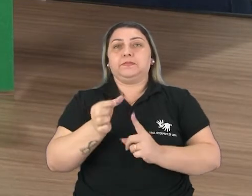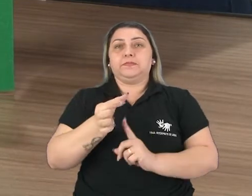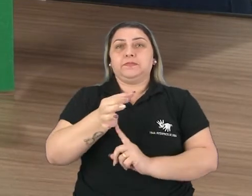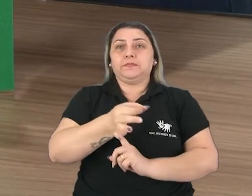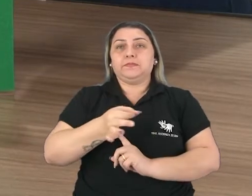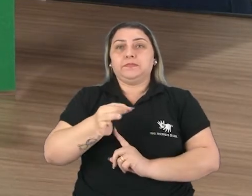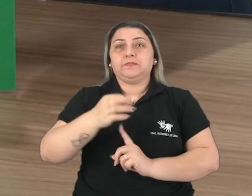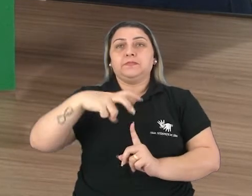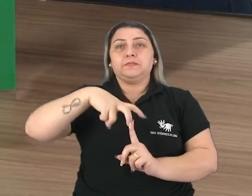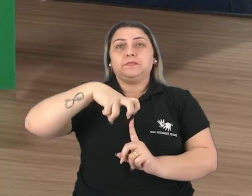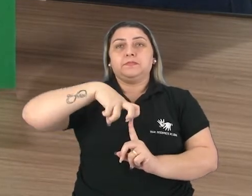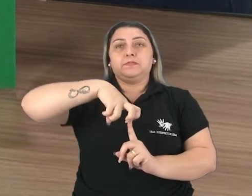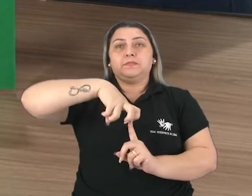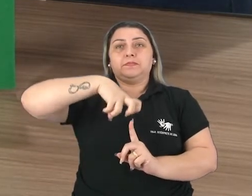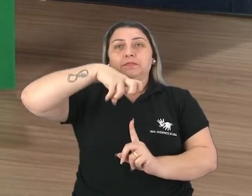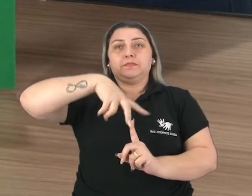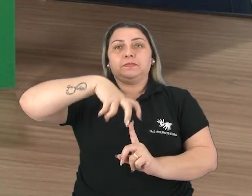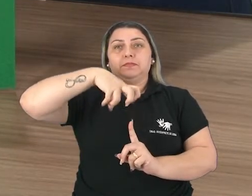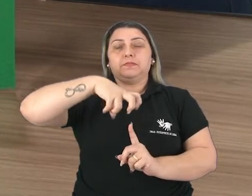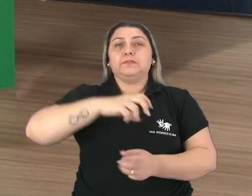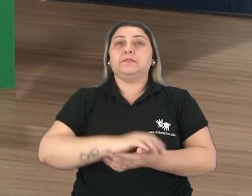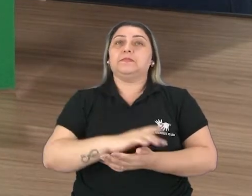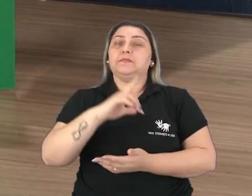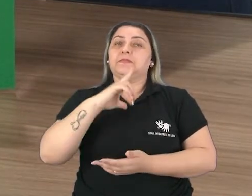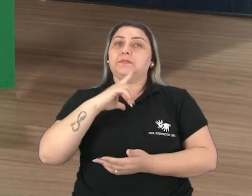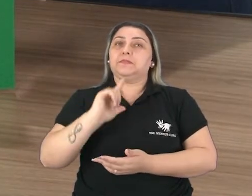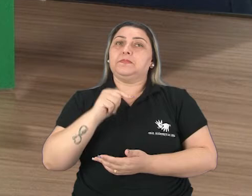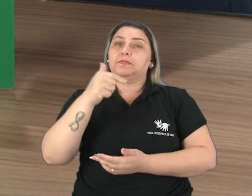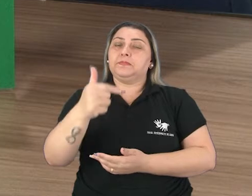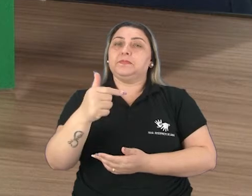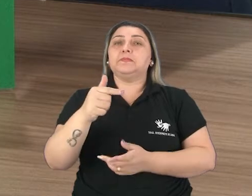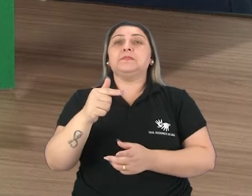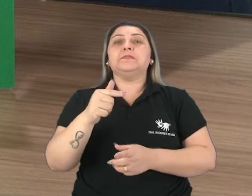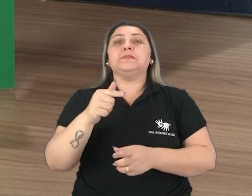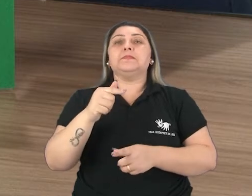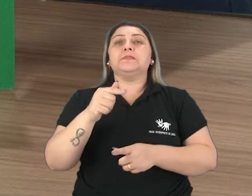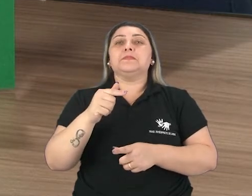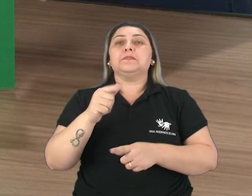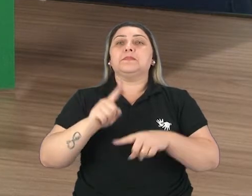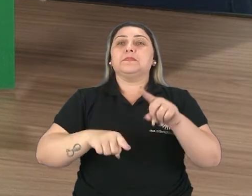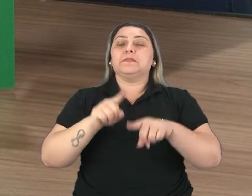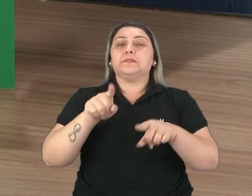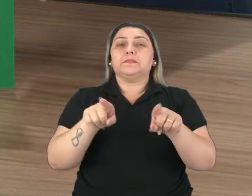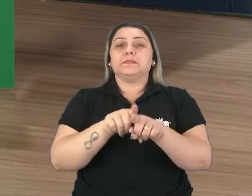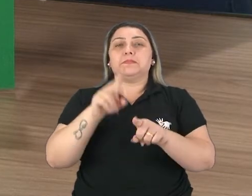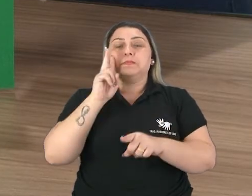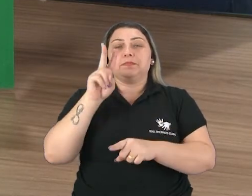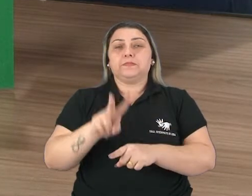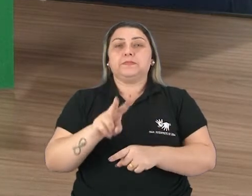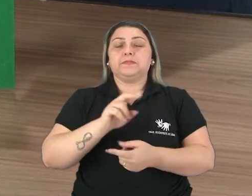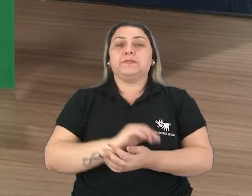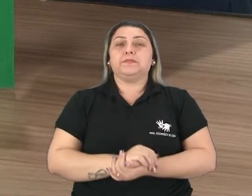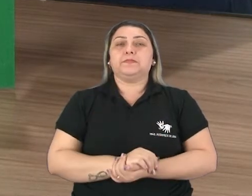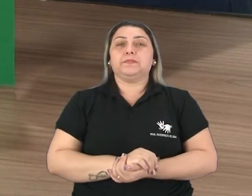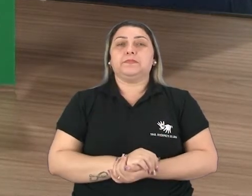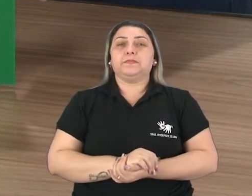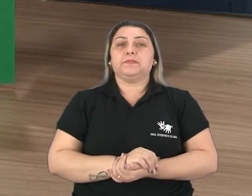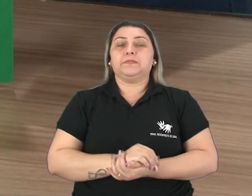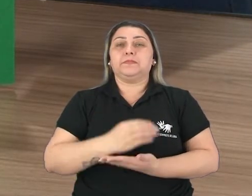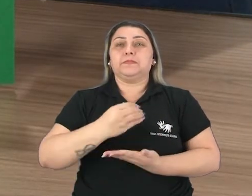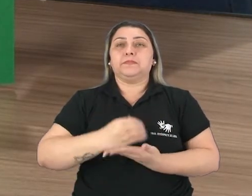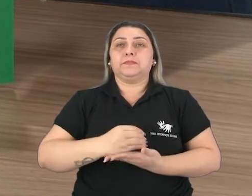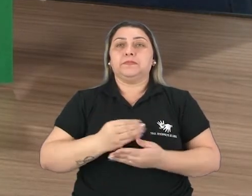garrafa PET. Temos outros tipos de embalagem que a gente observa.